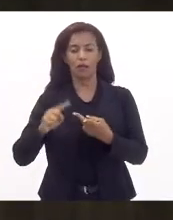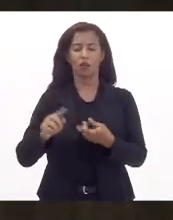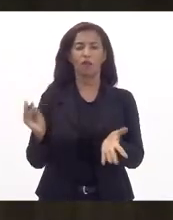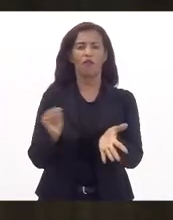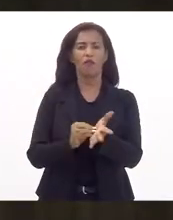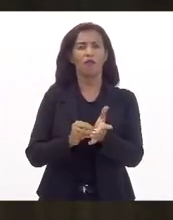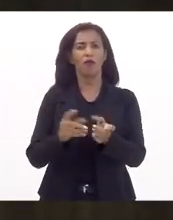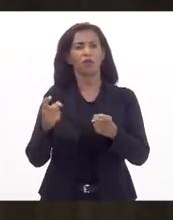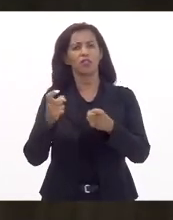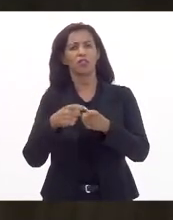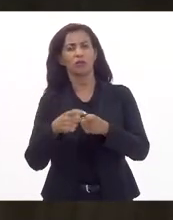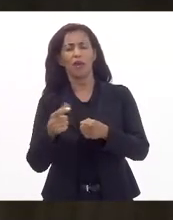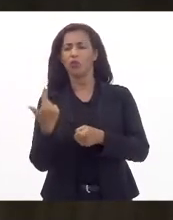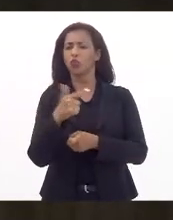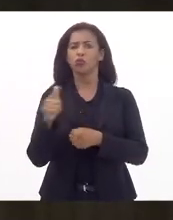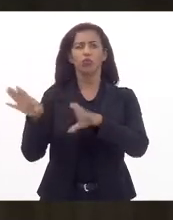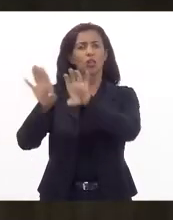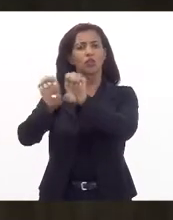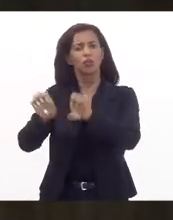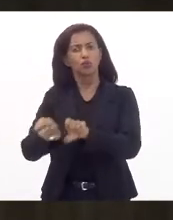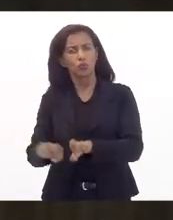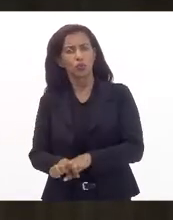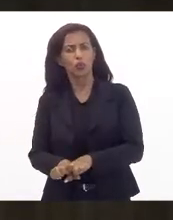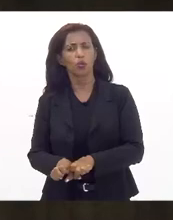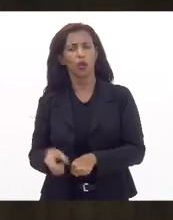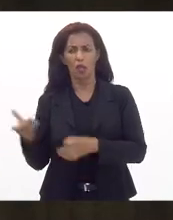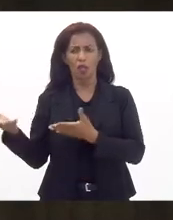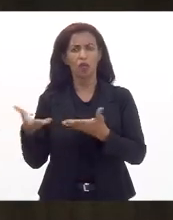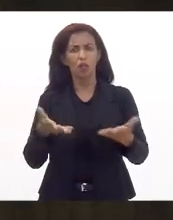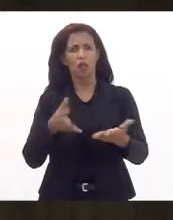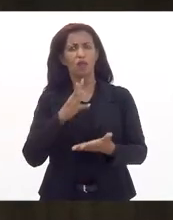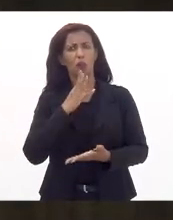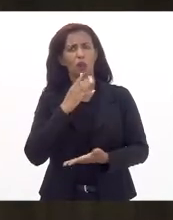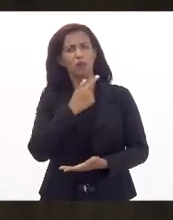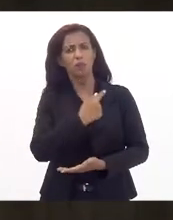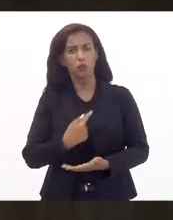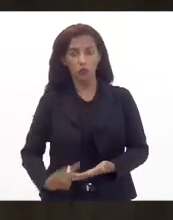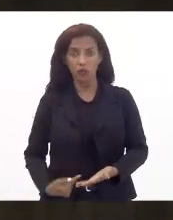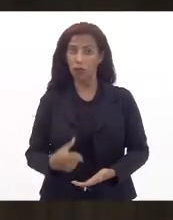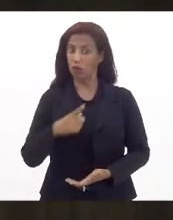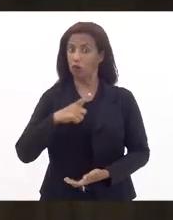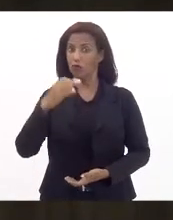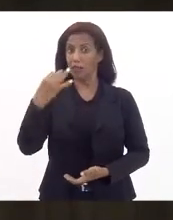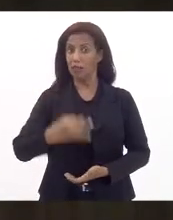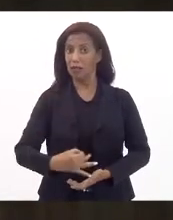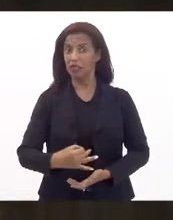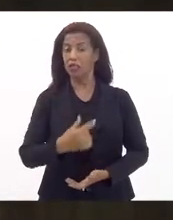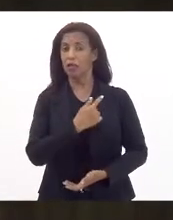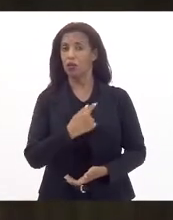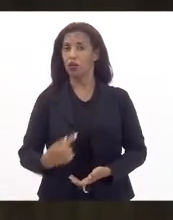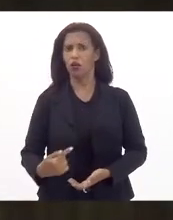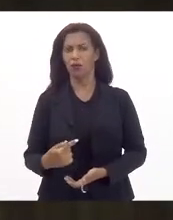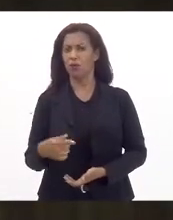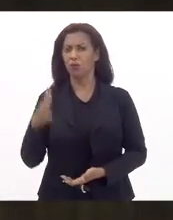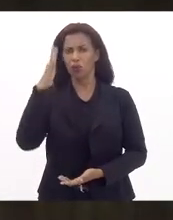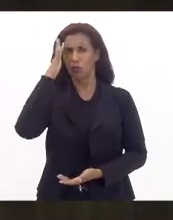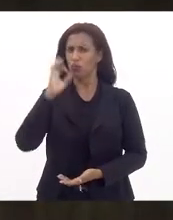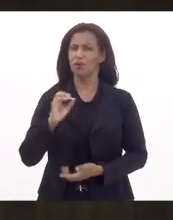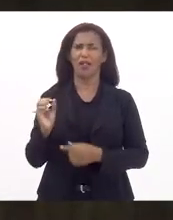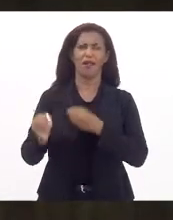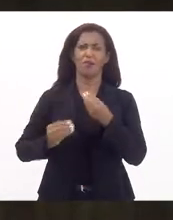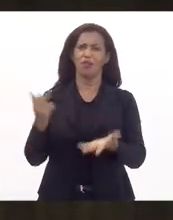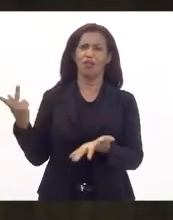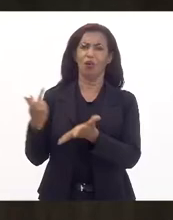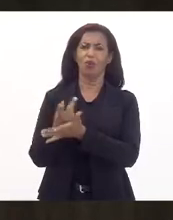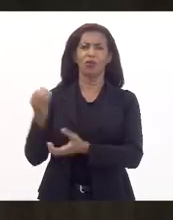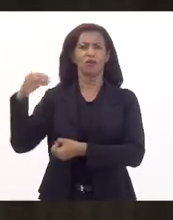sem condições estruturais e eu quero levar isso ao conhecimento do governador que eu tenho certeza que o governador não tem conhecimento do que